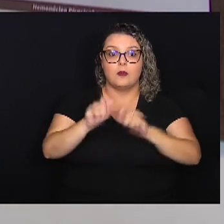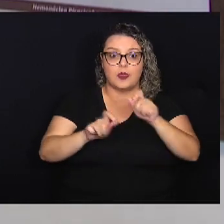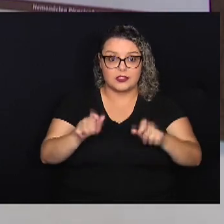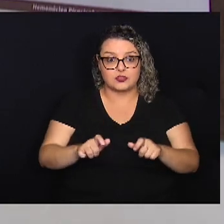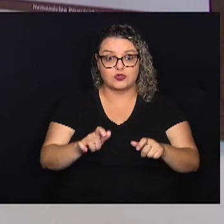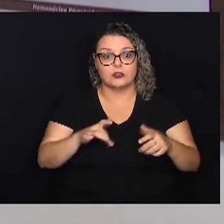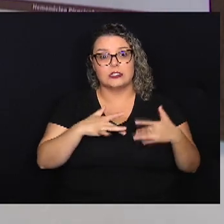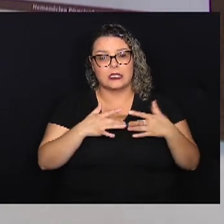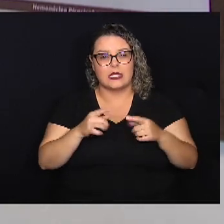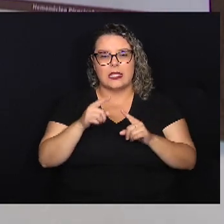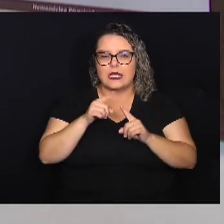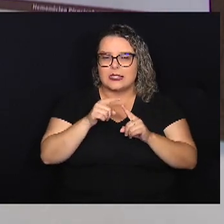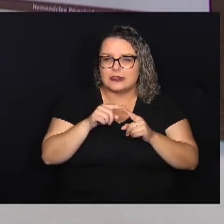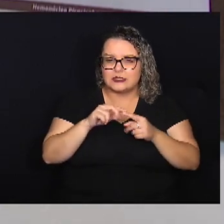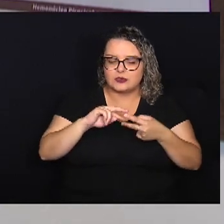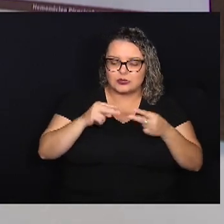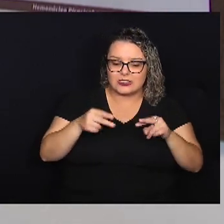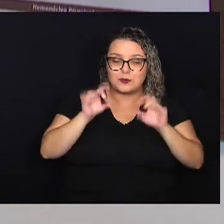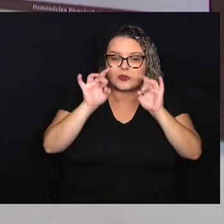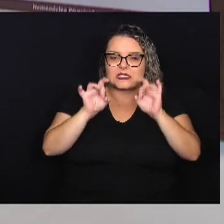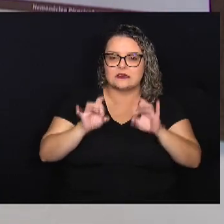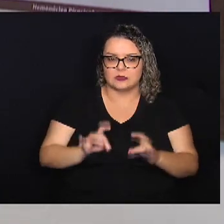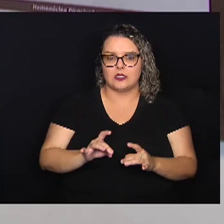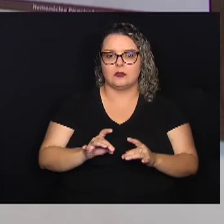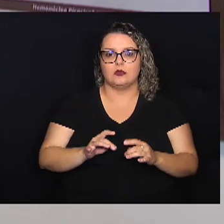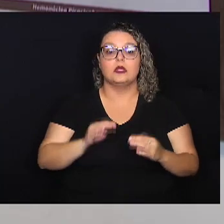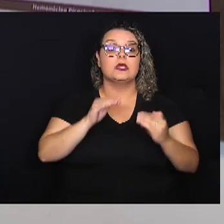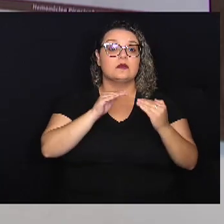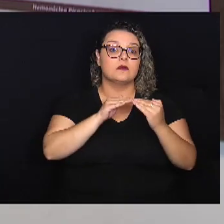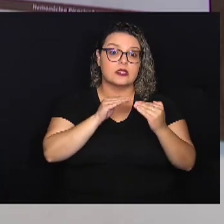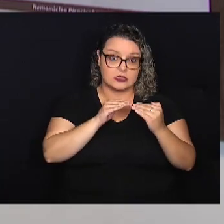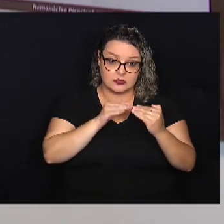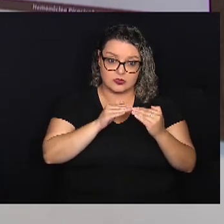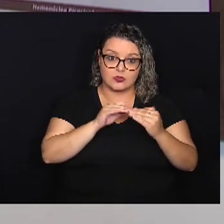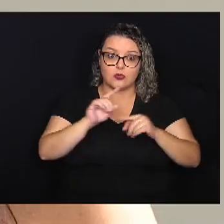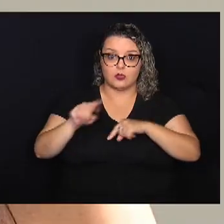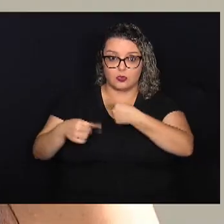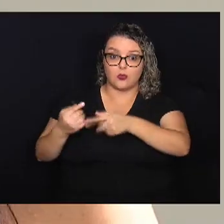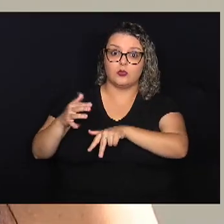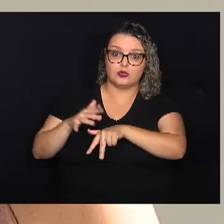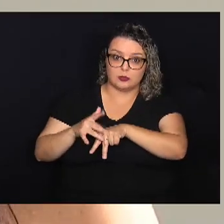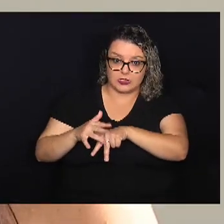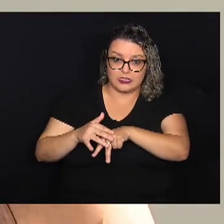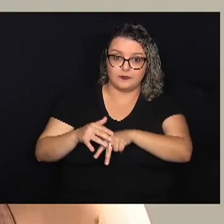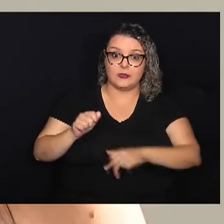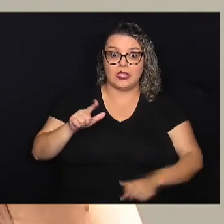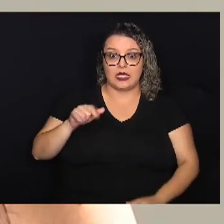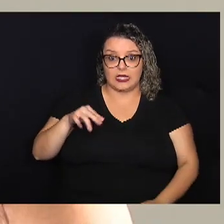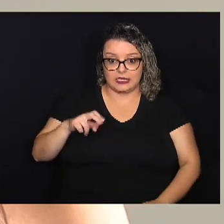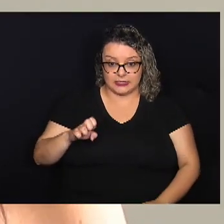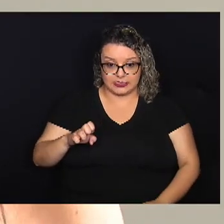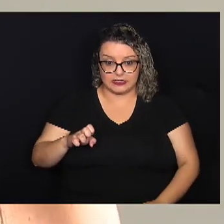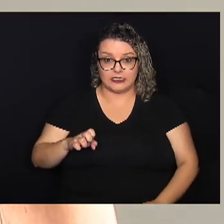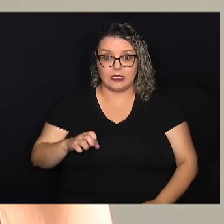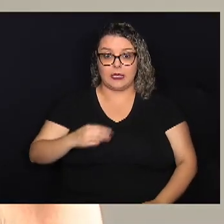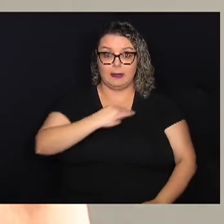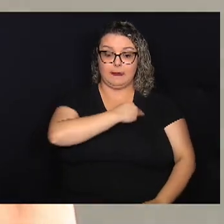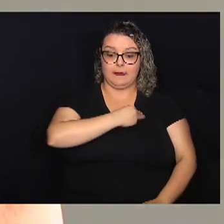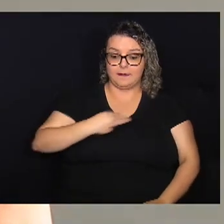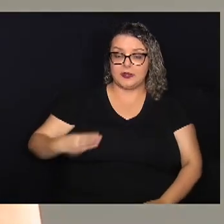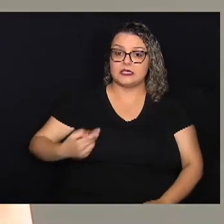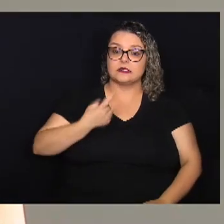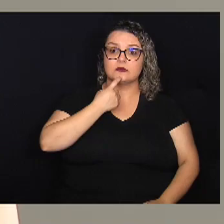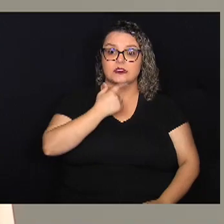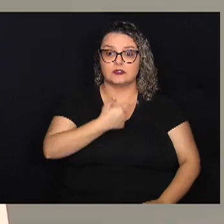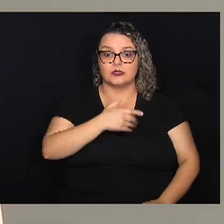esse tipo de DNA específico que vai ser compatível com esse outro paciente. Aline Veiga, Miss Campinas